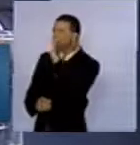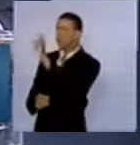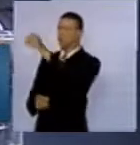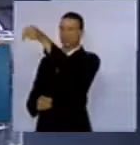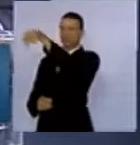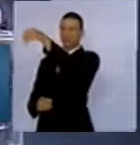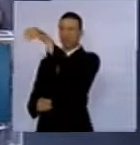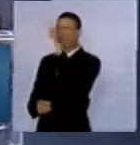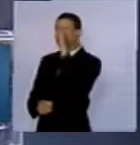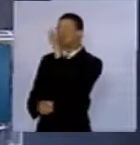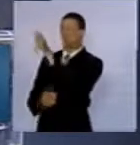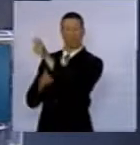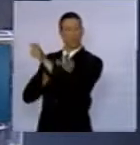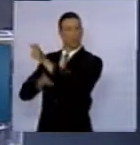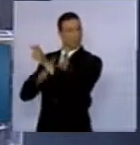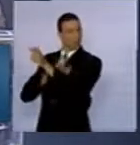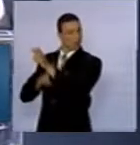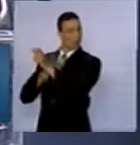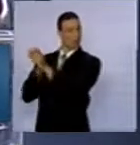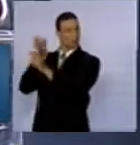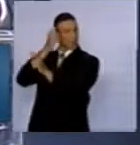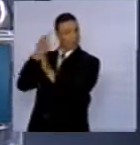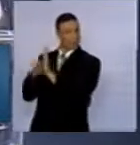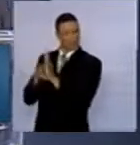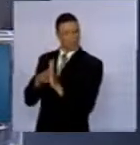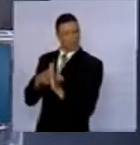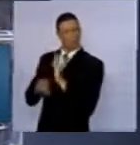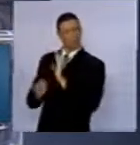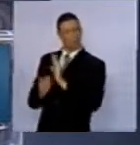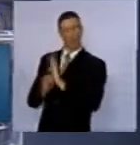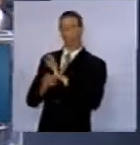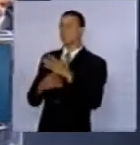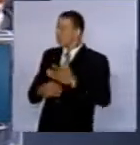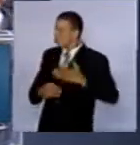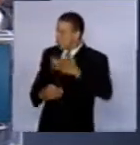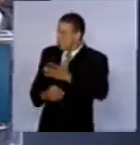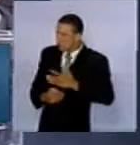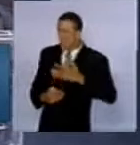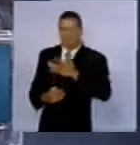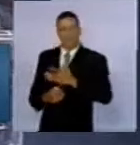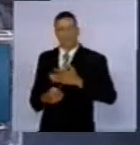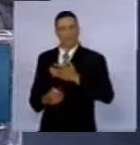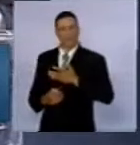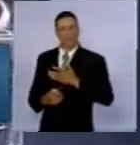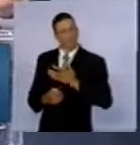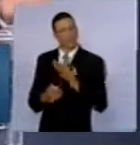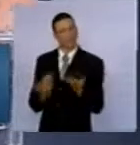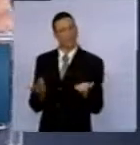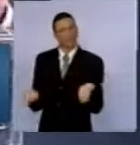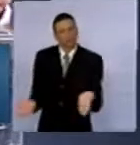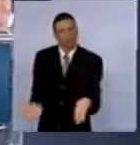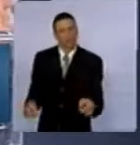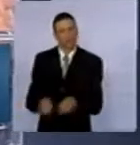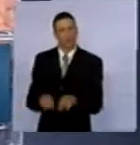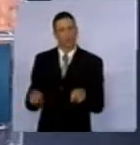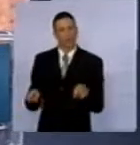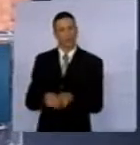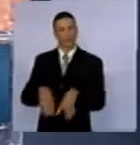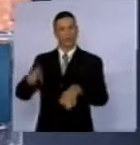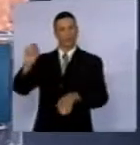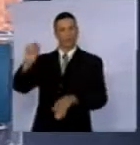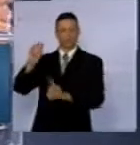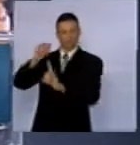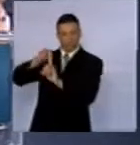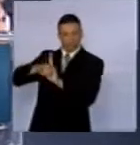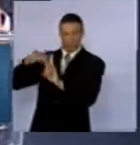brasileiro. A gente se gosta de ver efetivamente na tela. E hoje o que está acontecendo com as poucas iniciativas nesses últimos